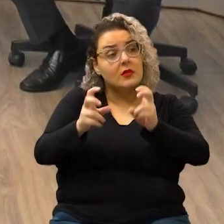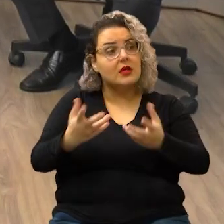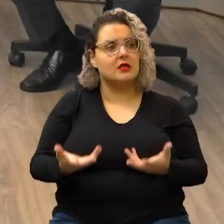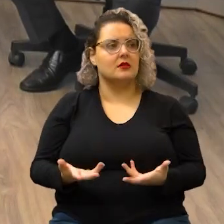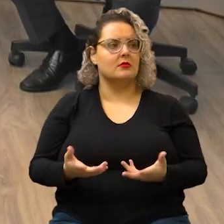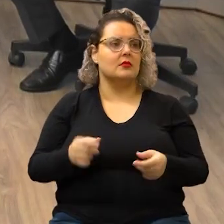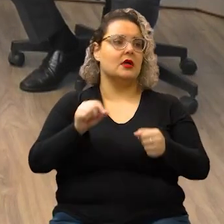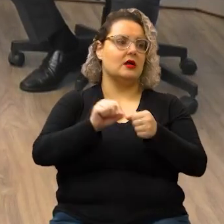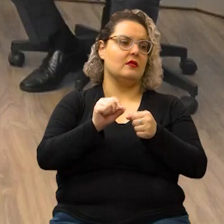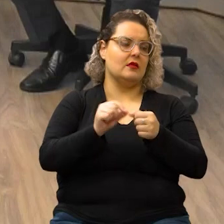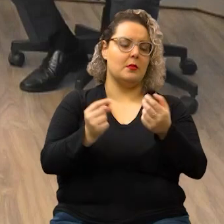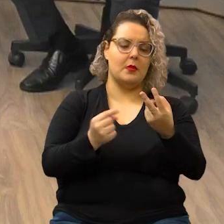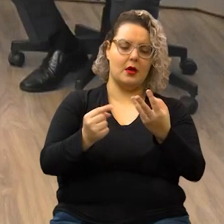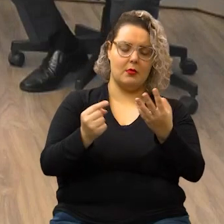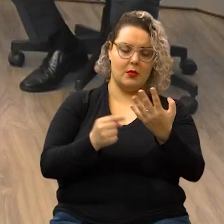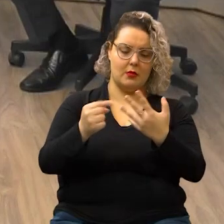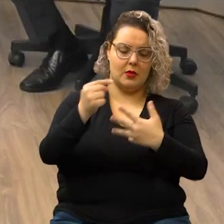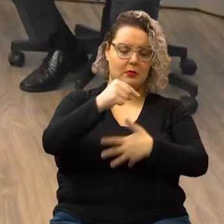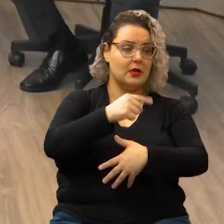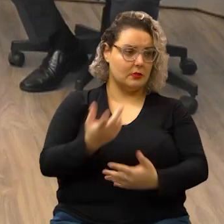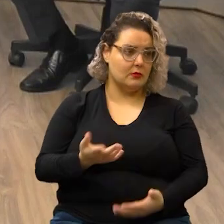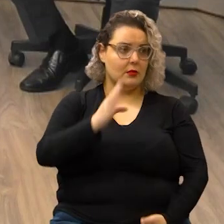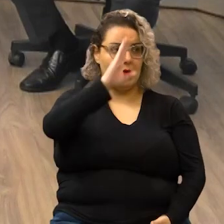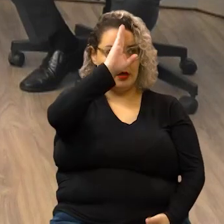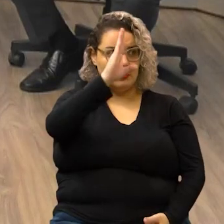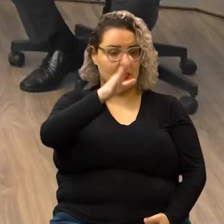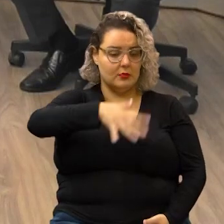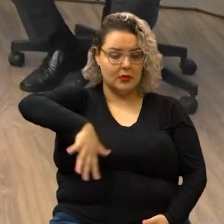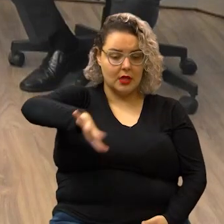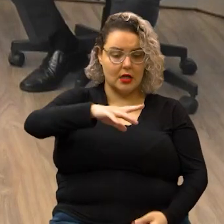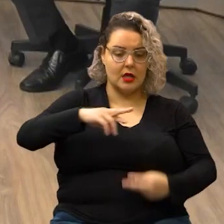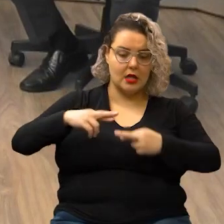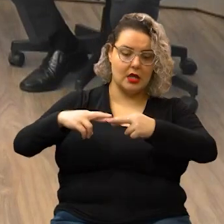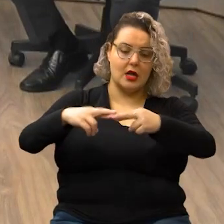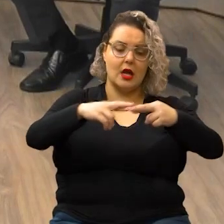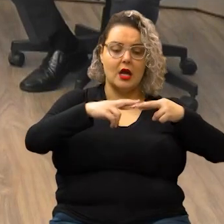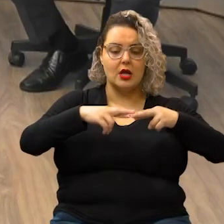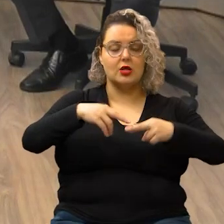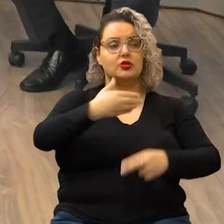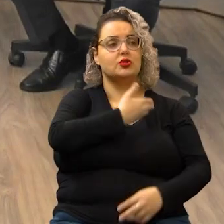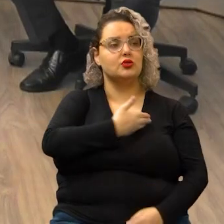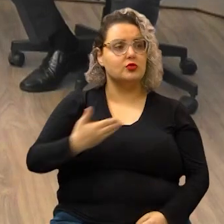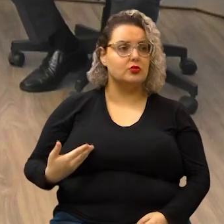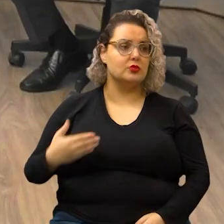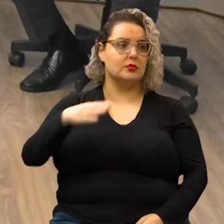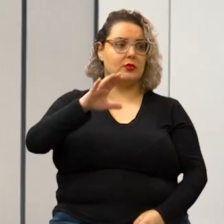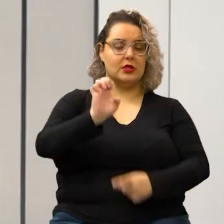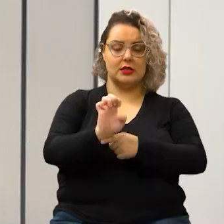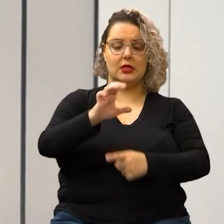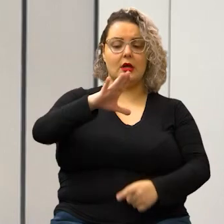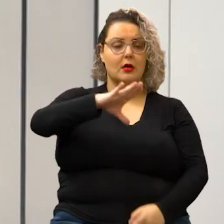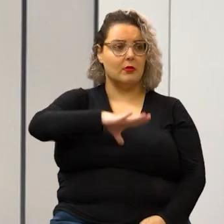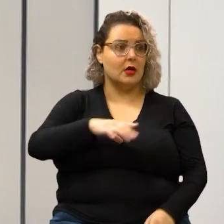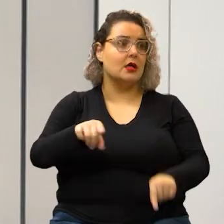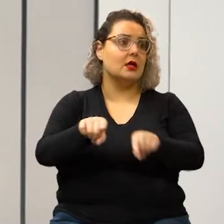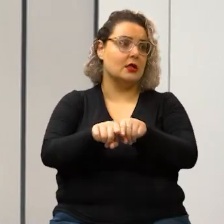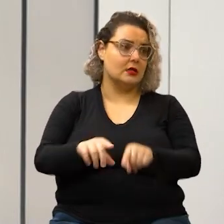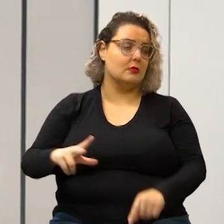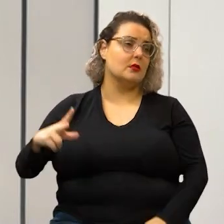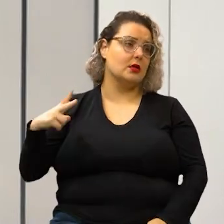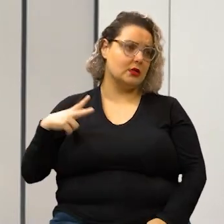para fazer esses apontamentos, principalmente para a rede pública, estadual, municipal e também para a rede particular de